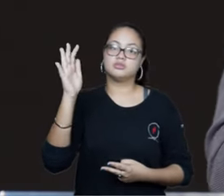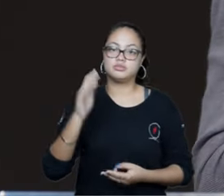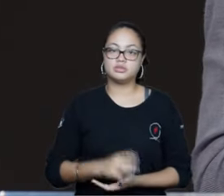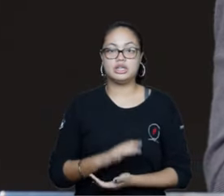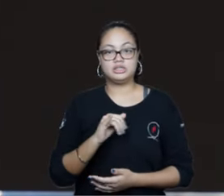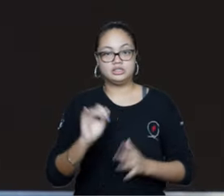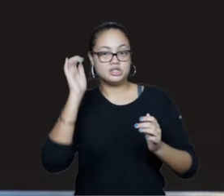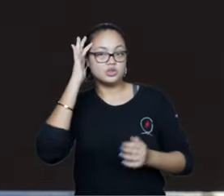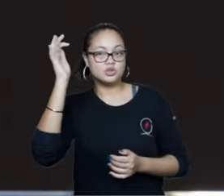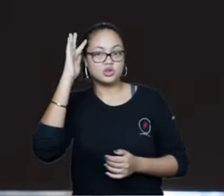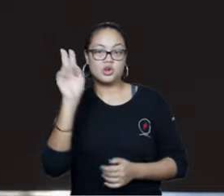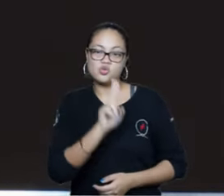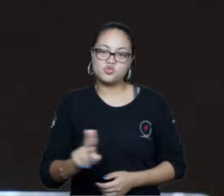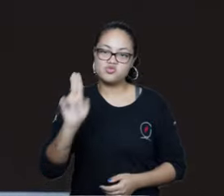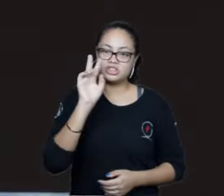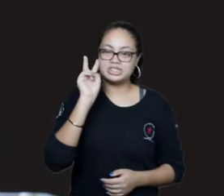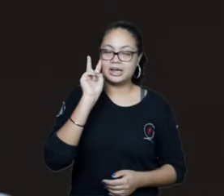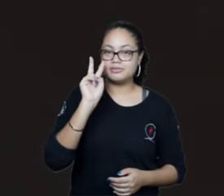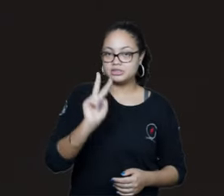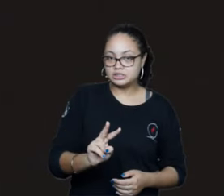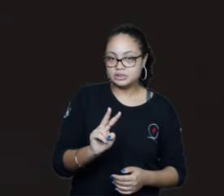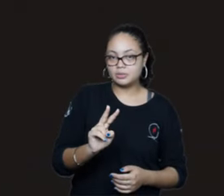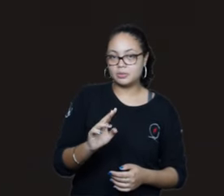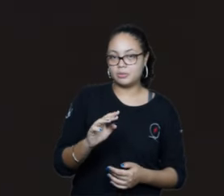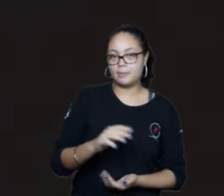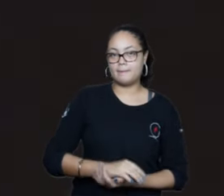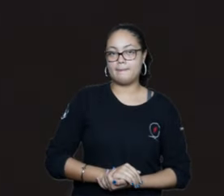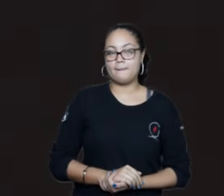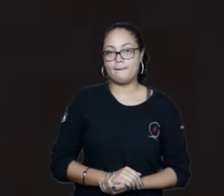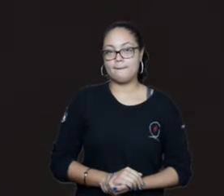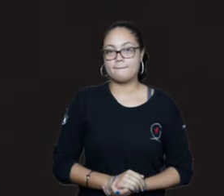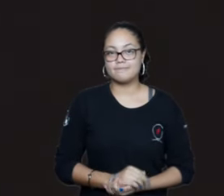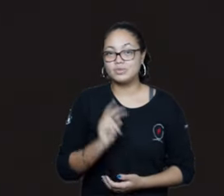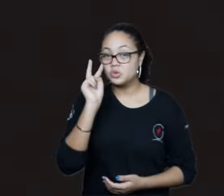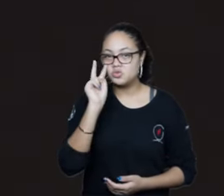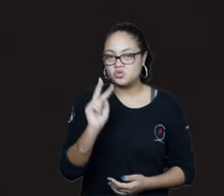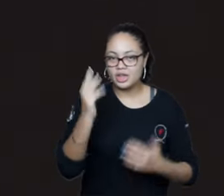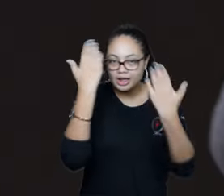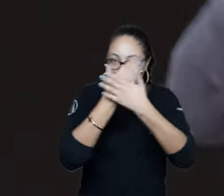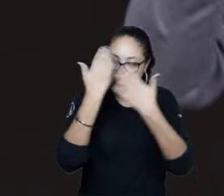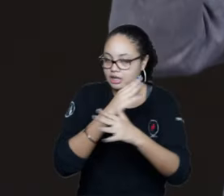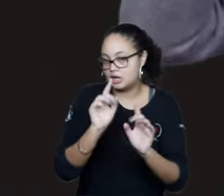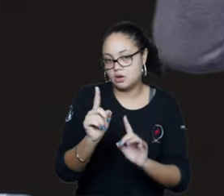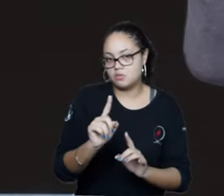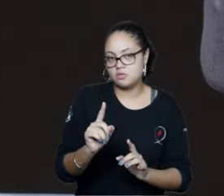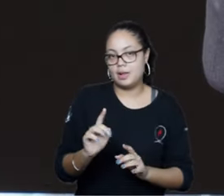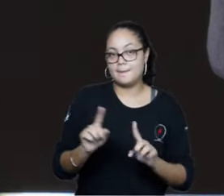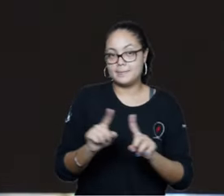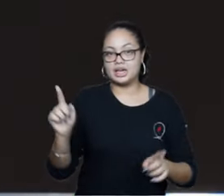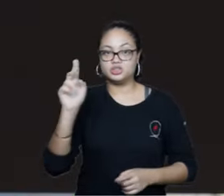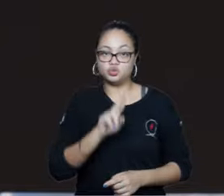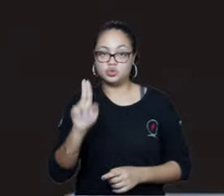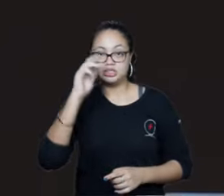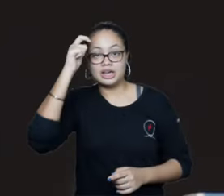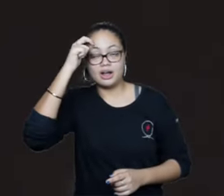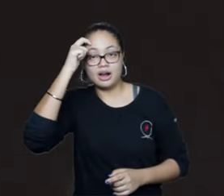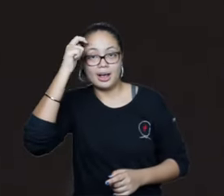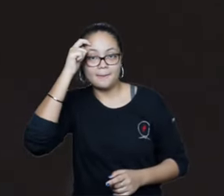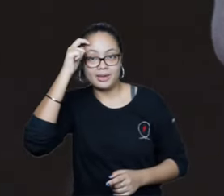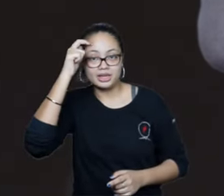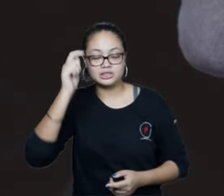quem sonha os a visão não vê é visão é com a mente aqui na minha